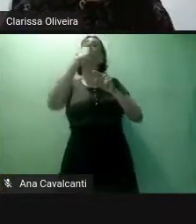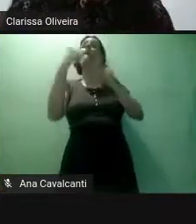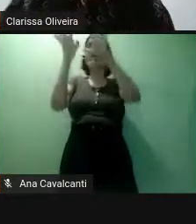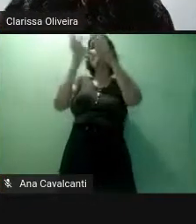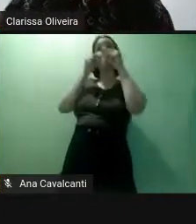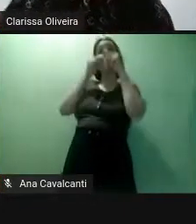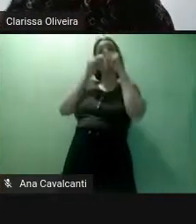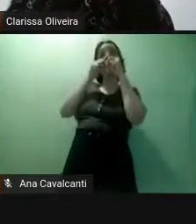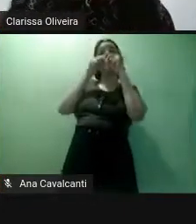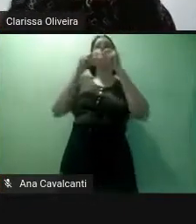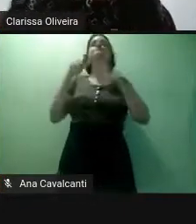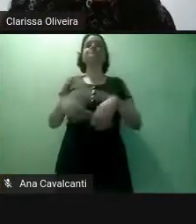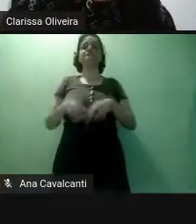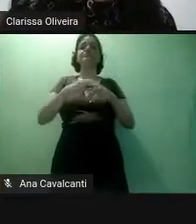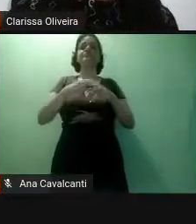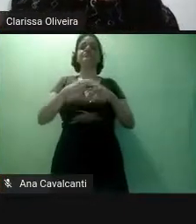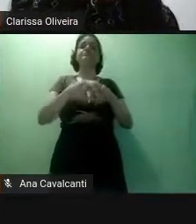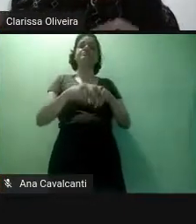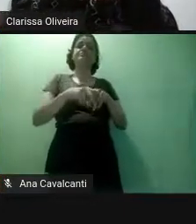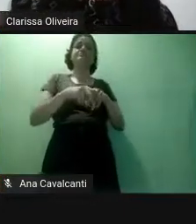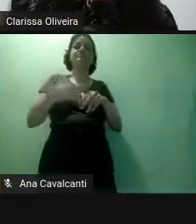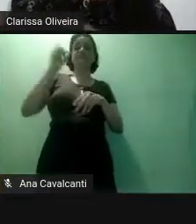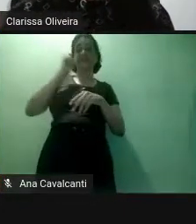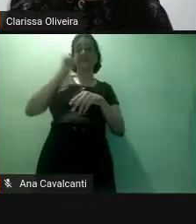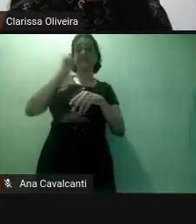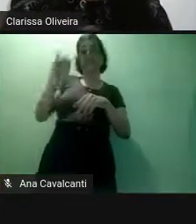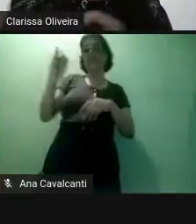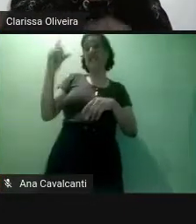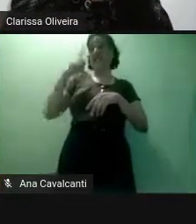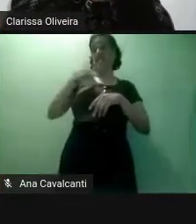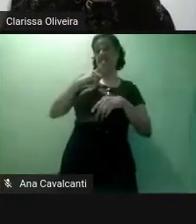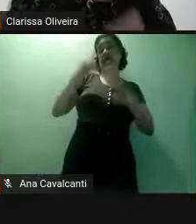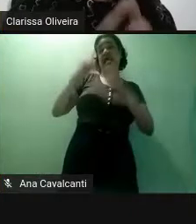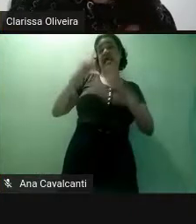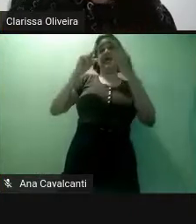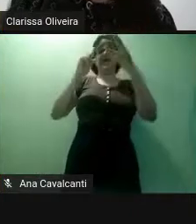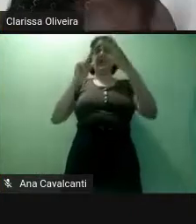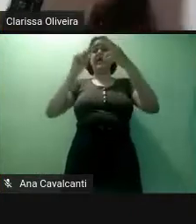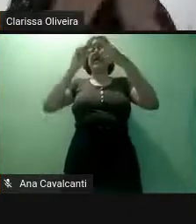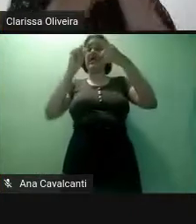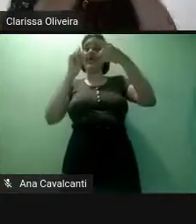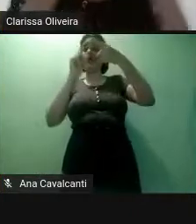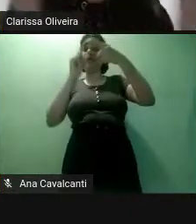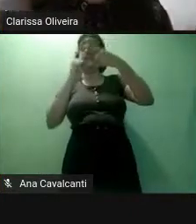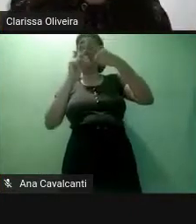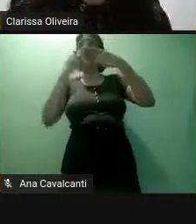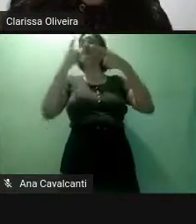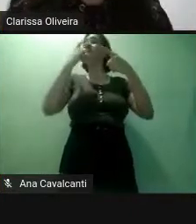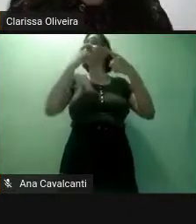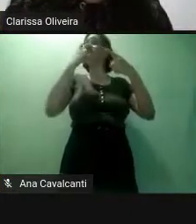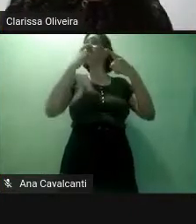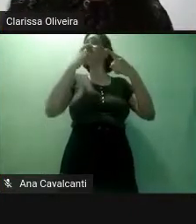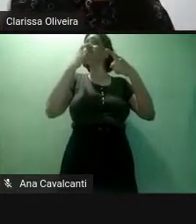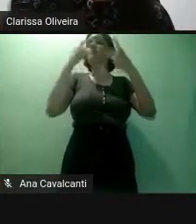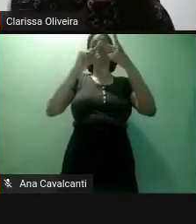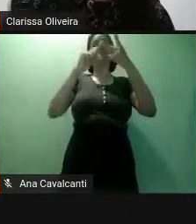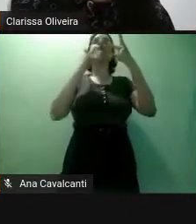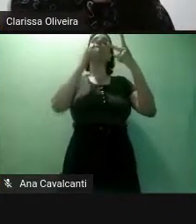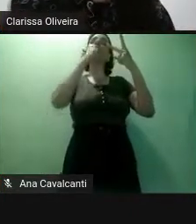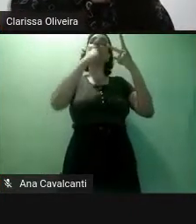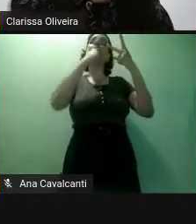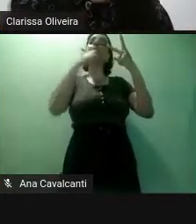isso que, se existe essa forma de transmissão por via aérea, por via respiratória,